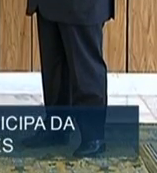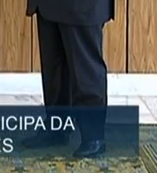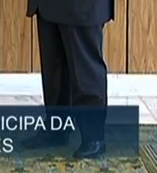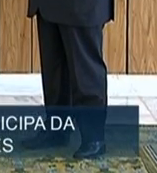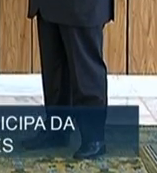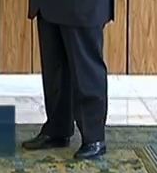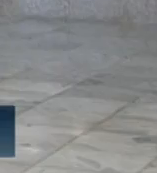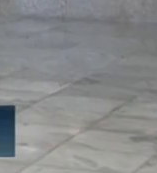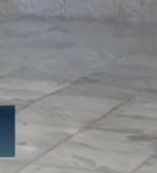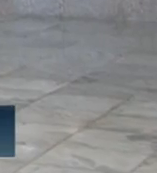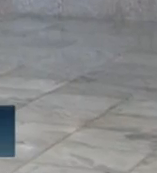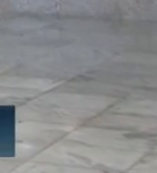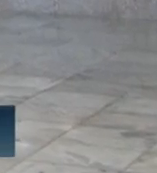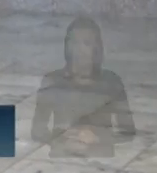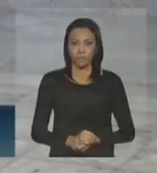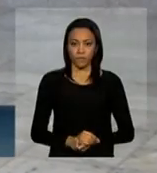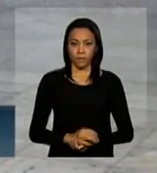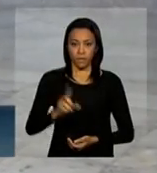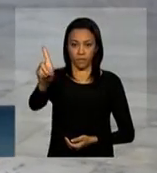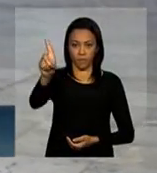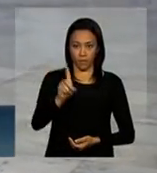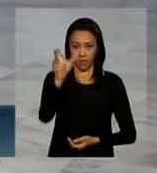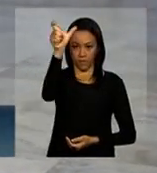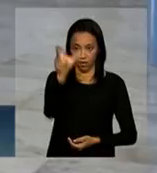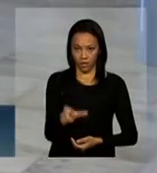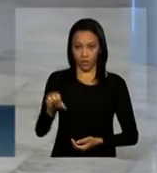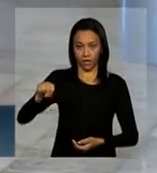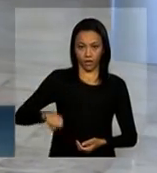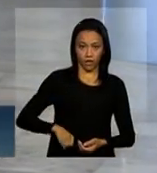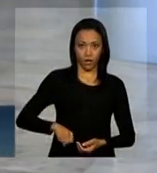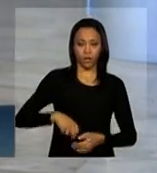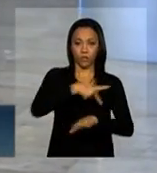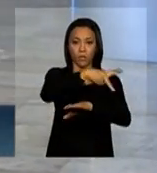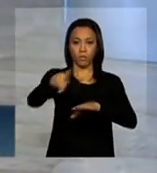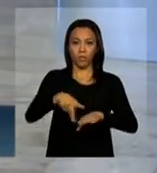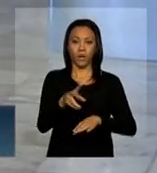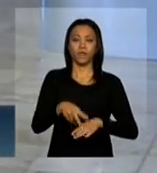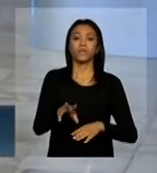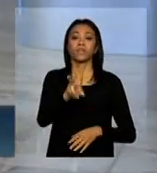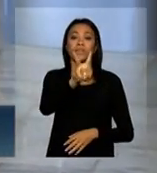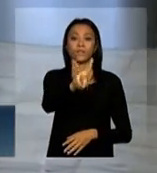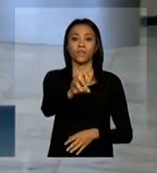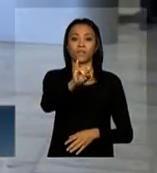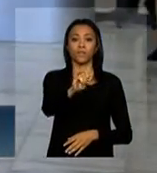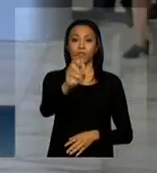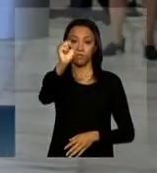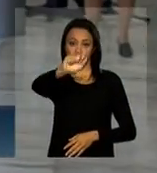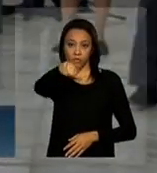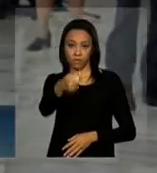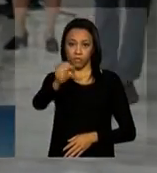O embaixador da República Socialista do Vietnã, Nguyen Van Kien.